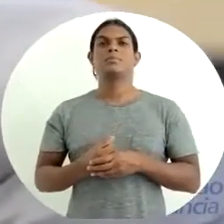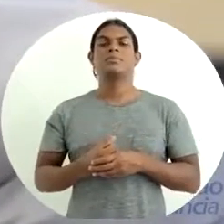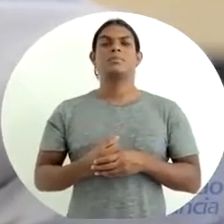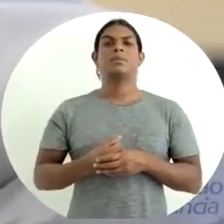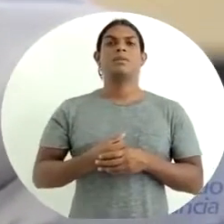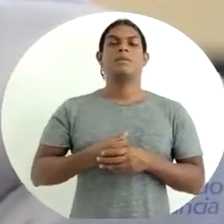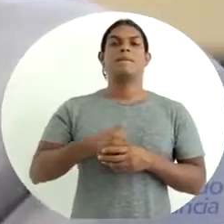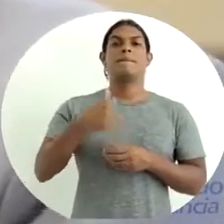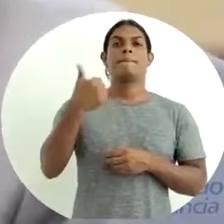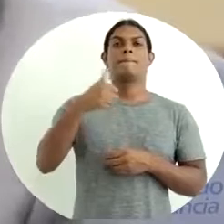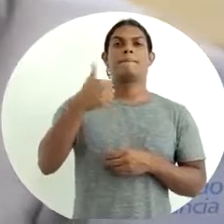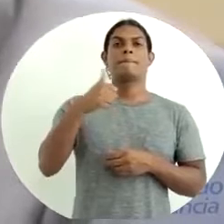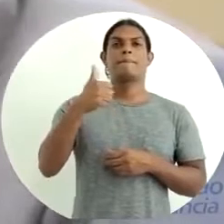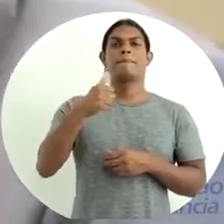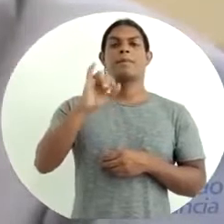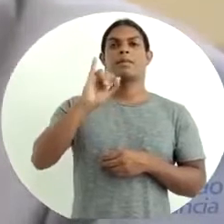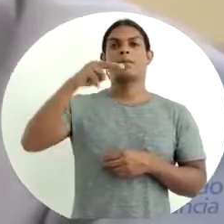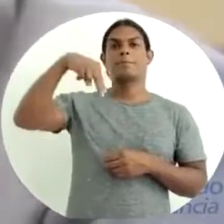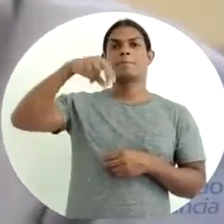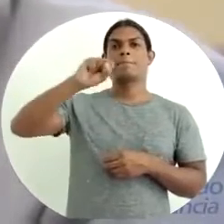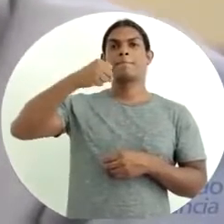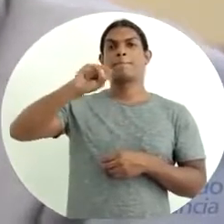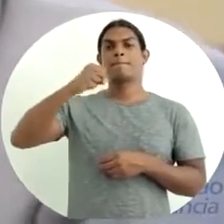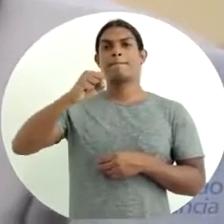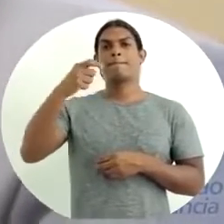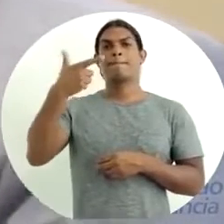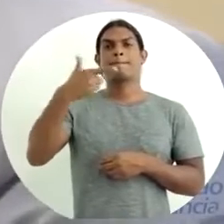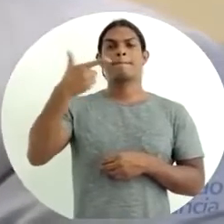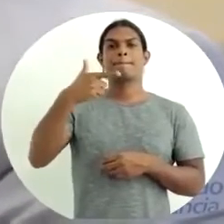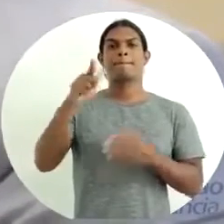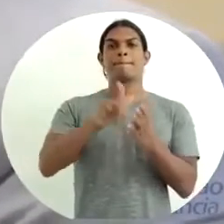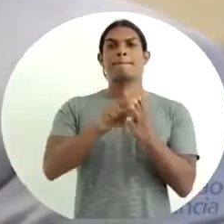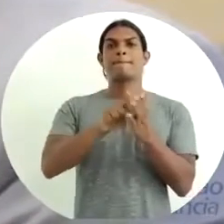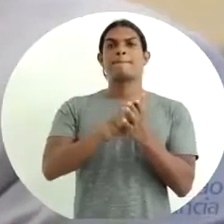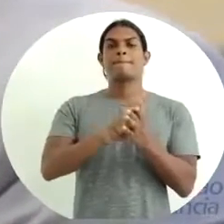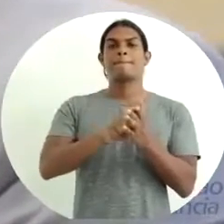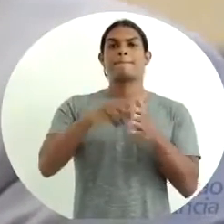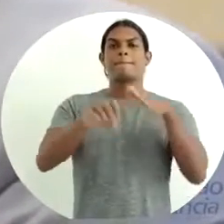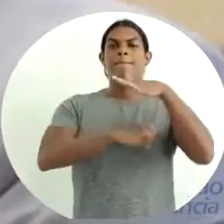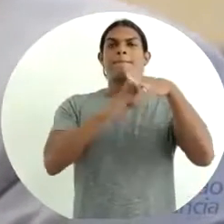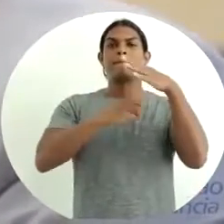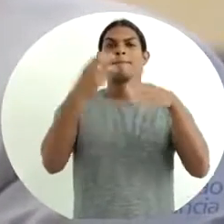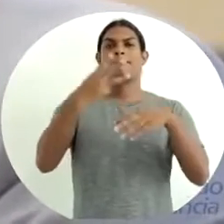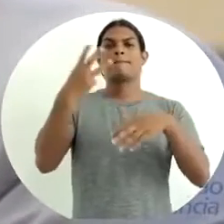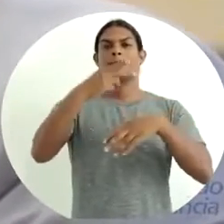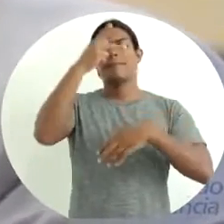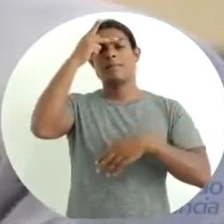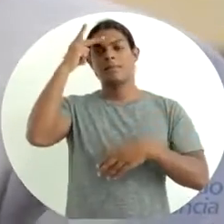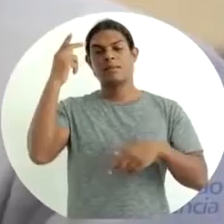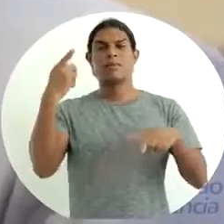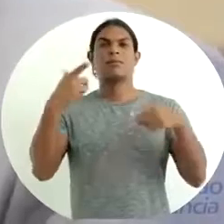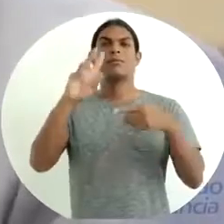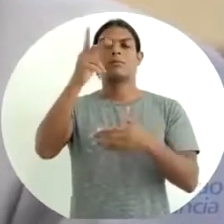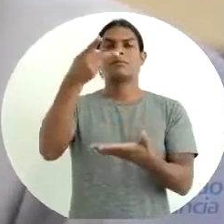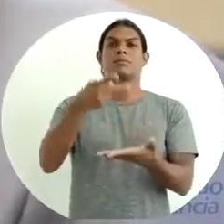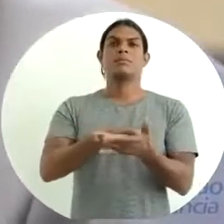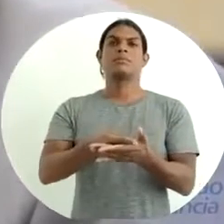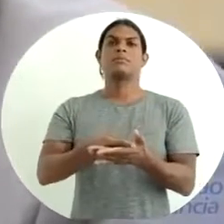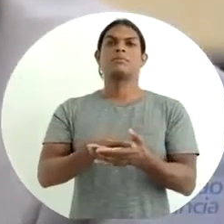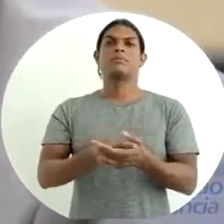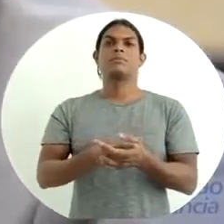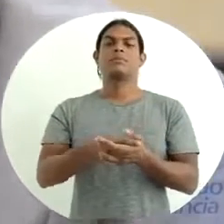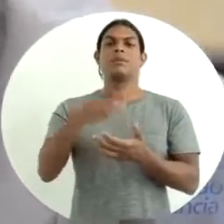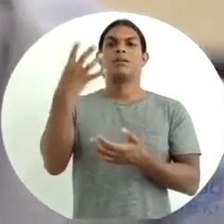lá no INSS, a segunda via fica na empresa, a terceira via vai para o assegurado, vai para o acidentado, a quarta via vai